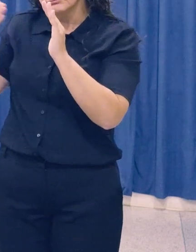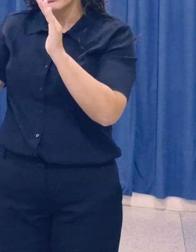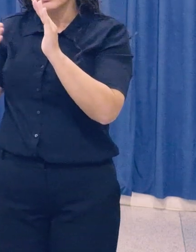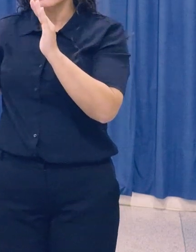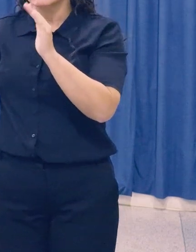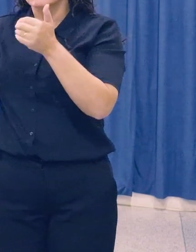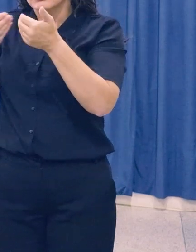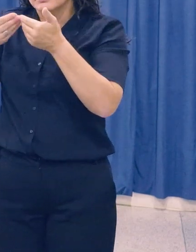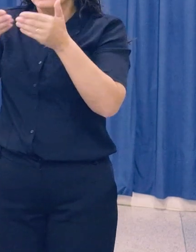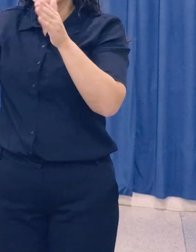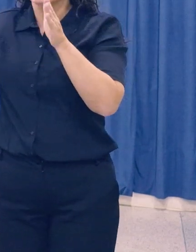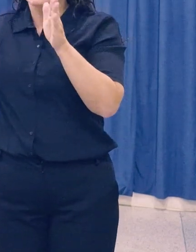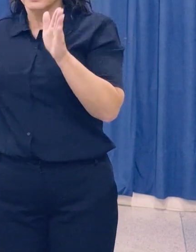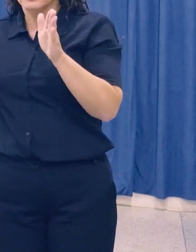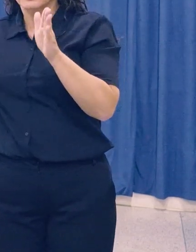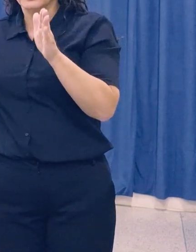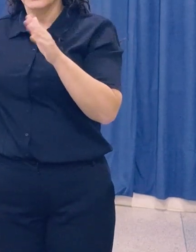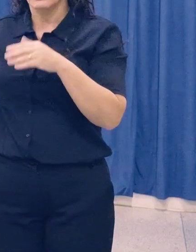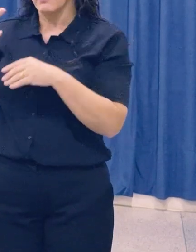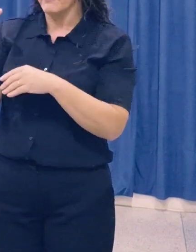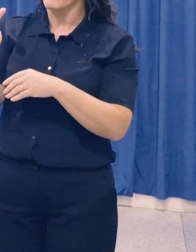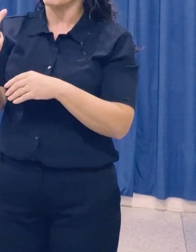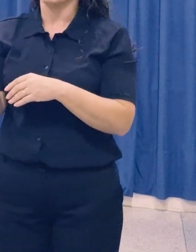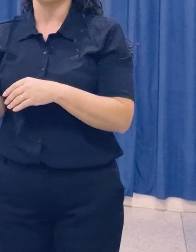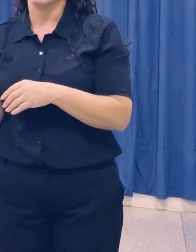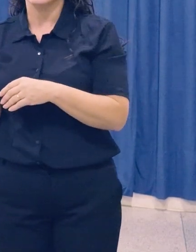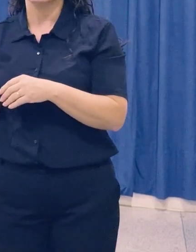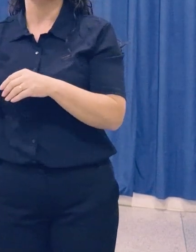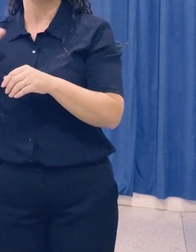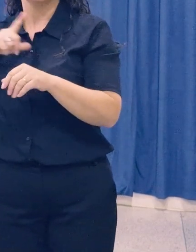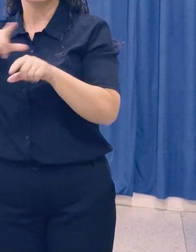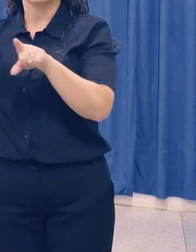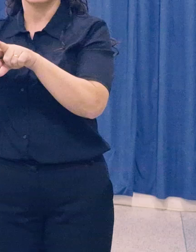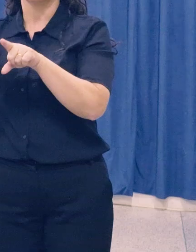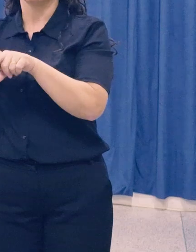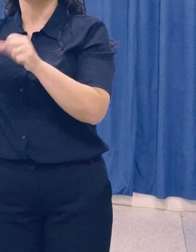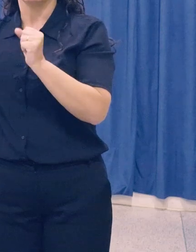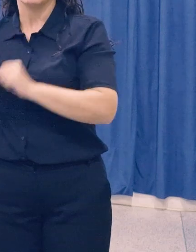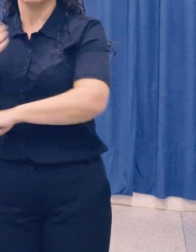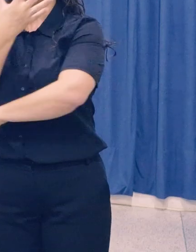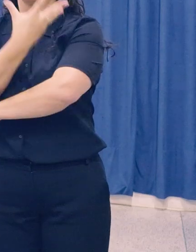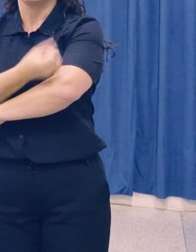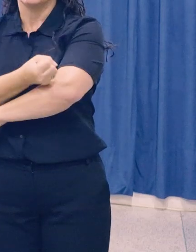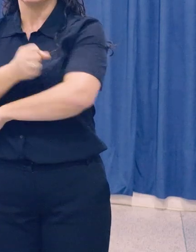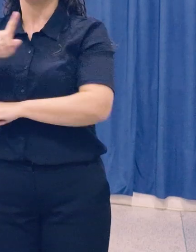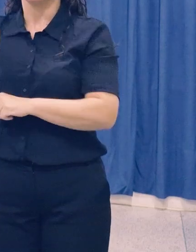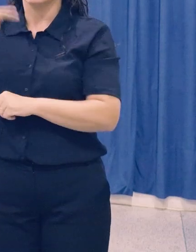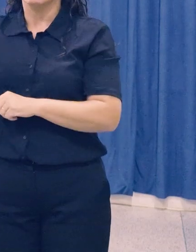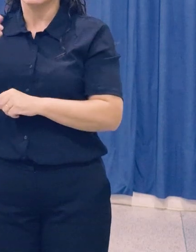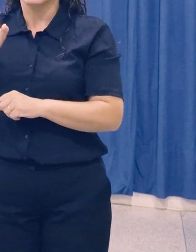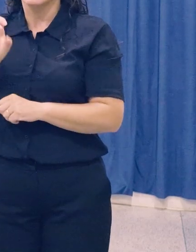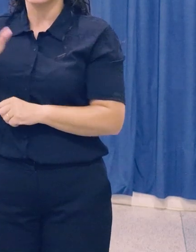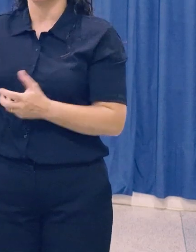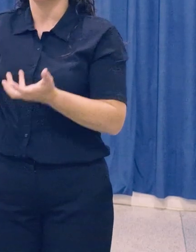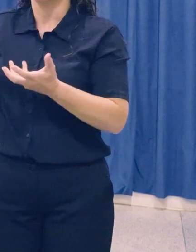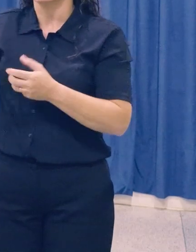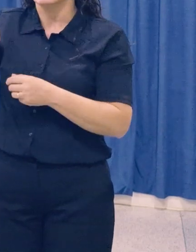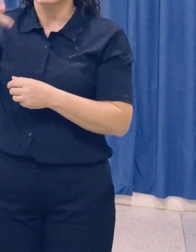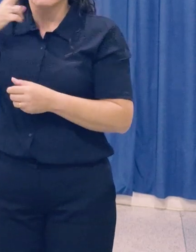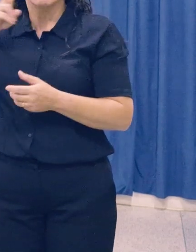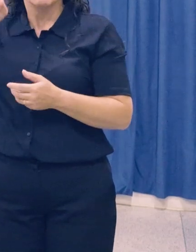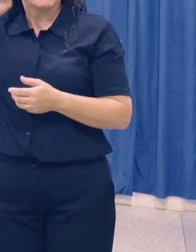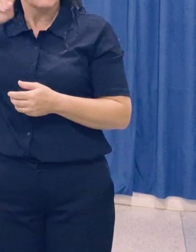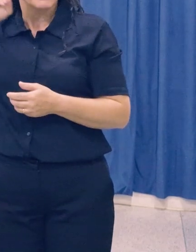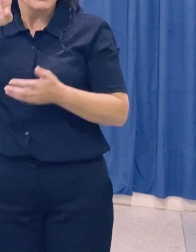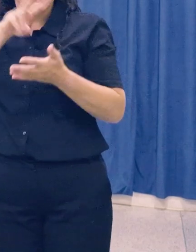Eu vou abrir ele aqui e a gente vai acompanhar. Mas vocês têm ele para baixar depois, caso precisarem revisar alguma coisa. Então,